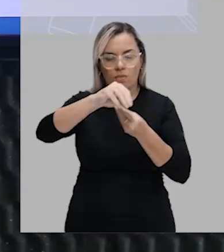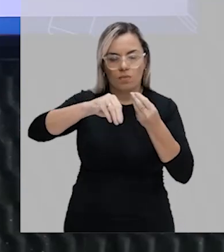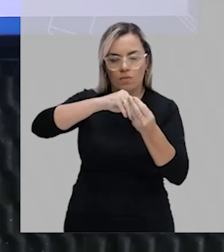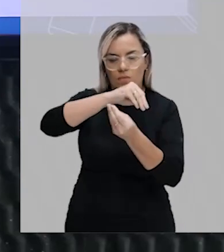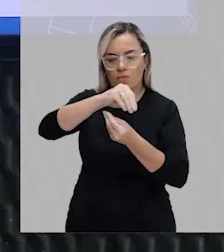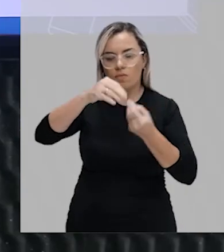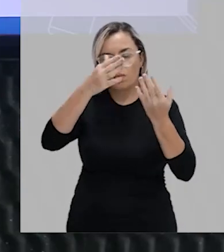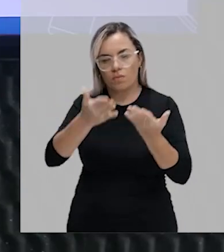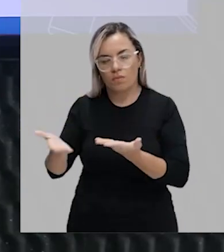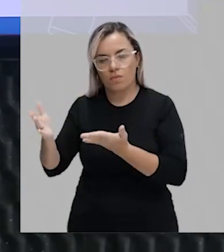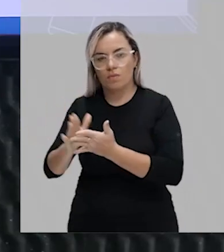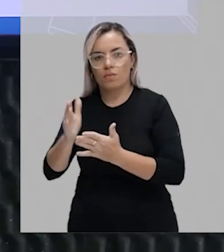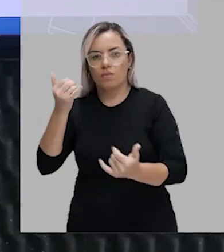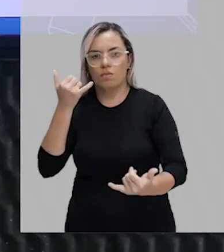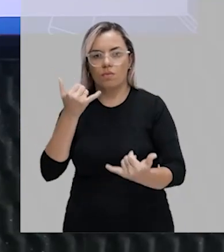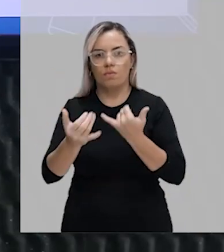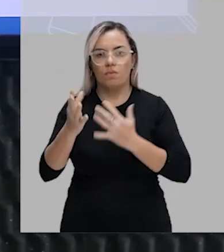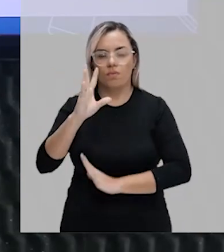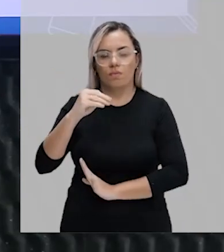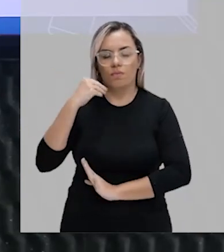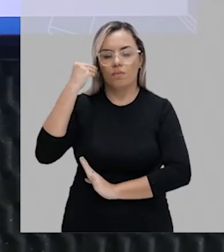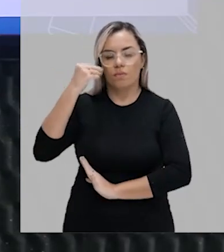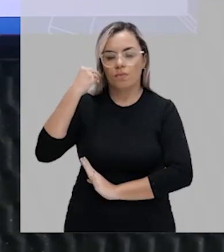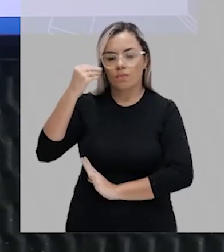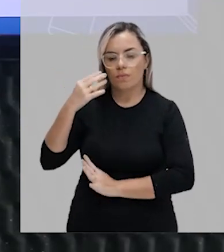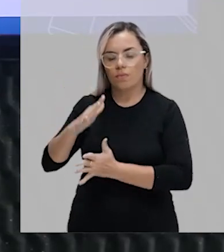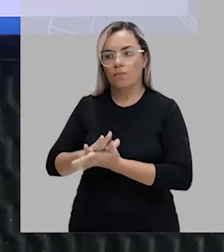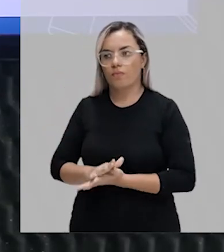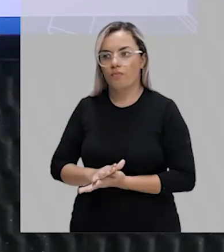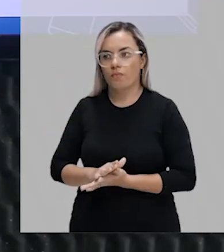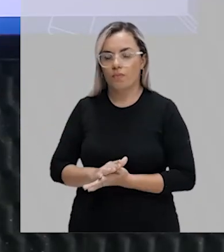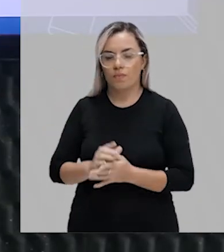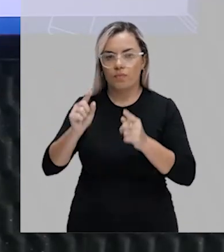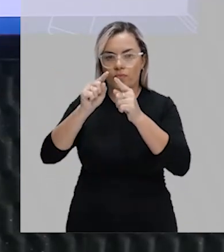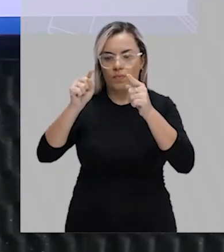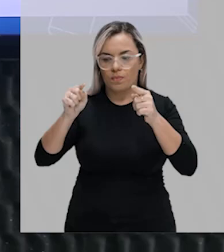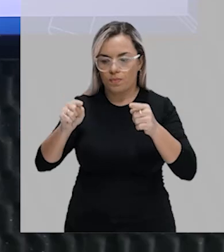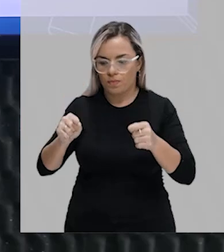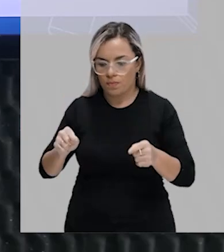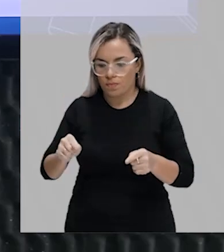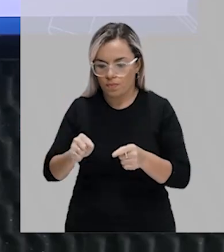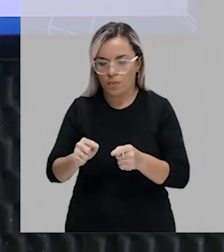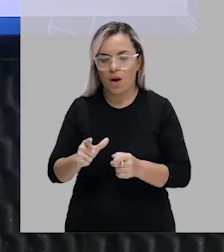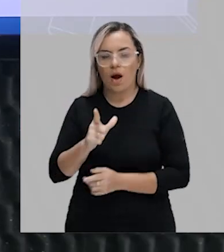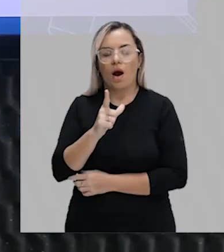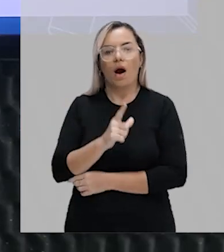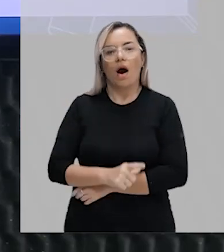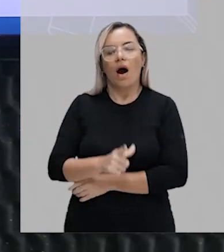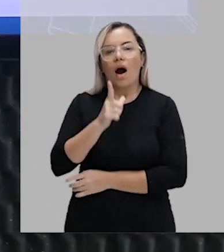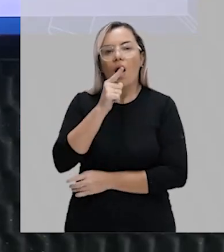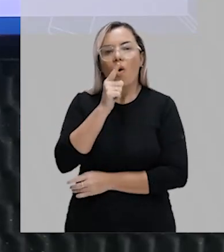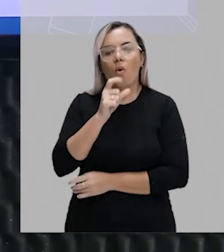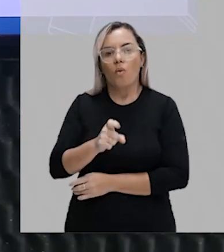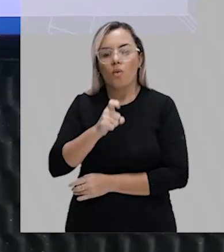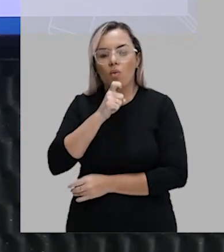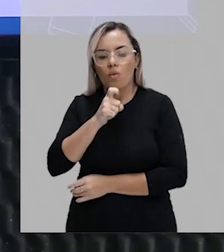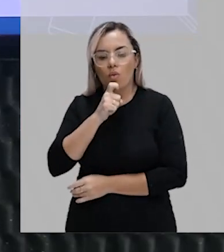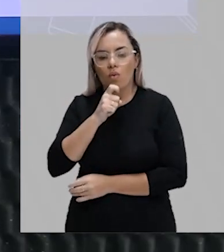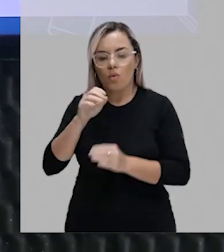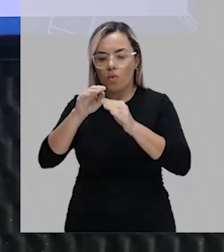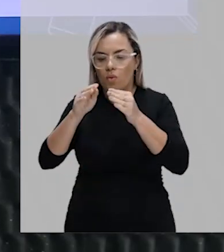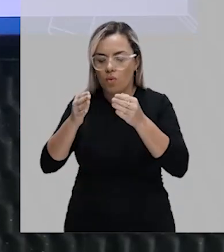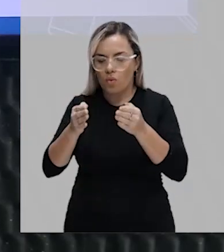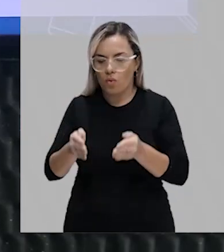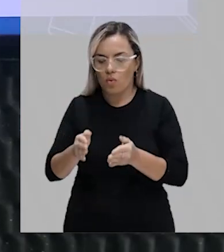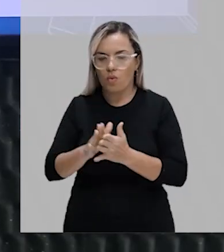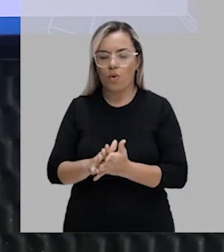A mesma coisa acontecia aqui, ó. A água fria ela resfriava a parede do tubo. Então a água na forma de vapor